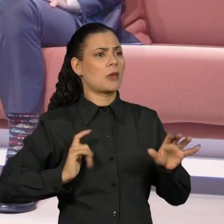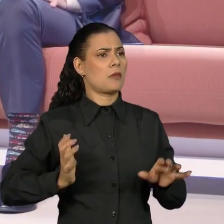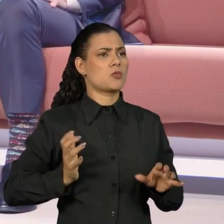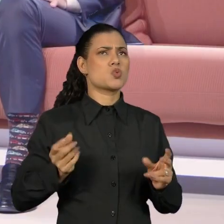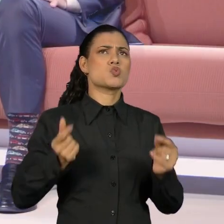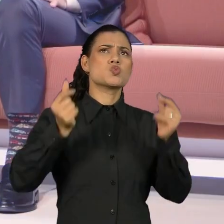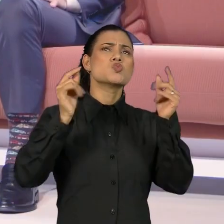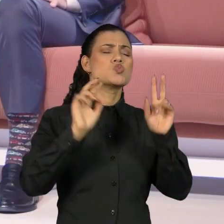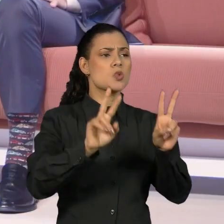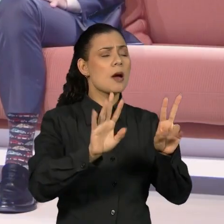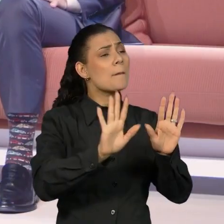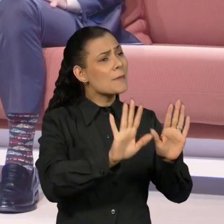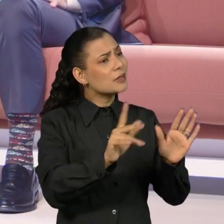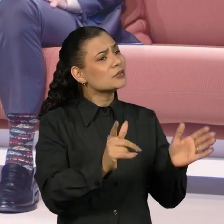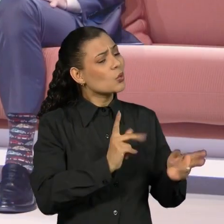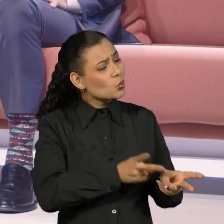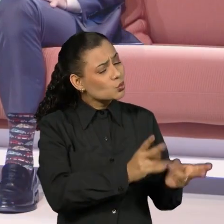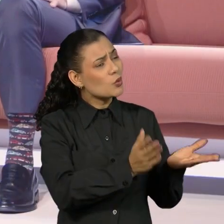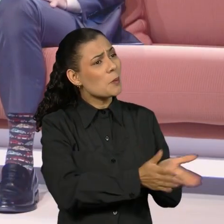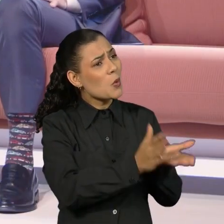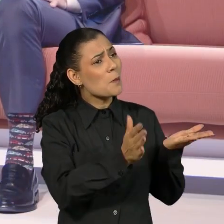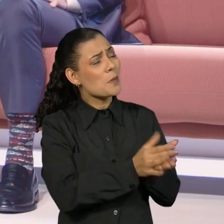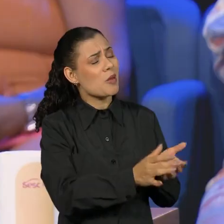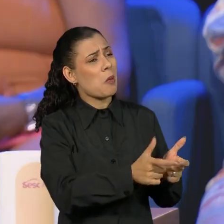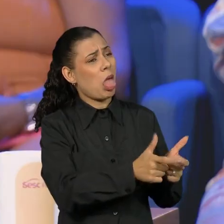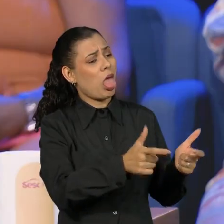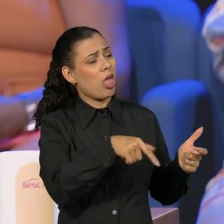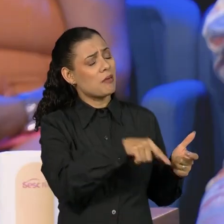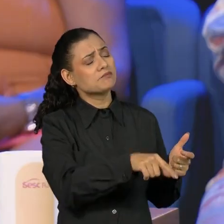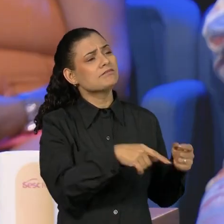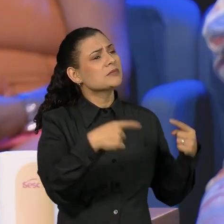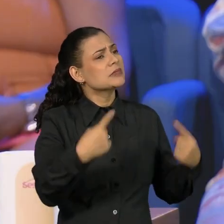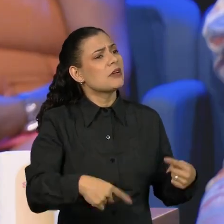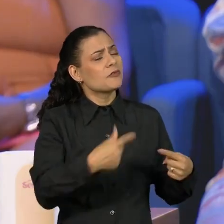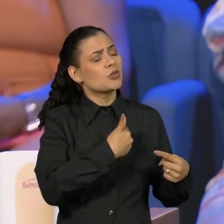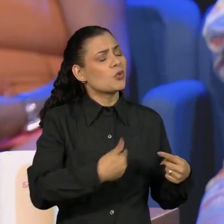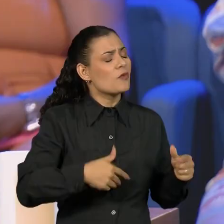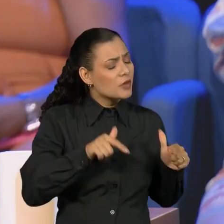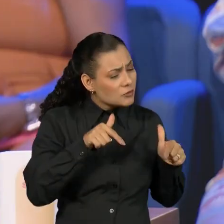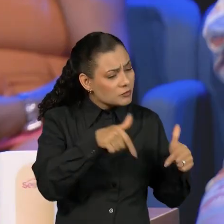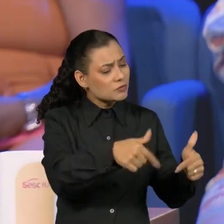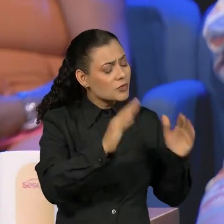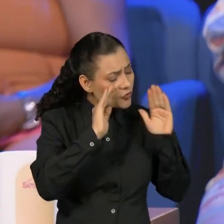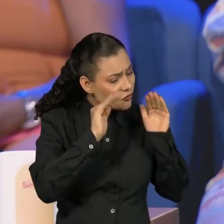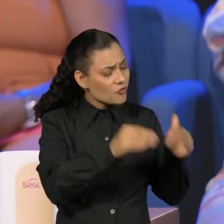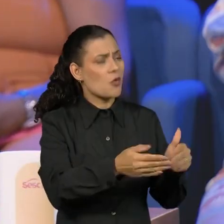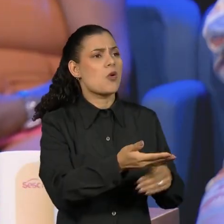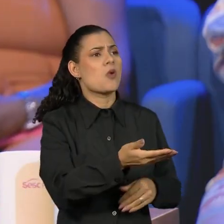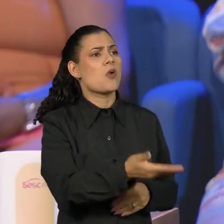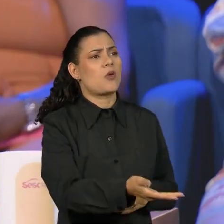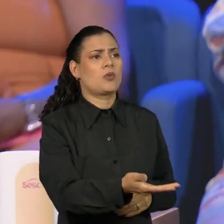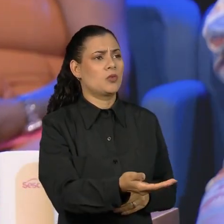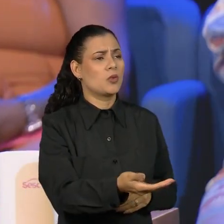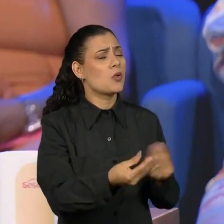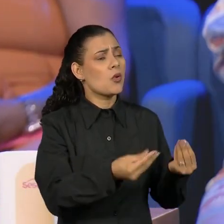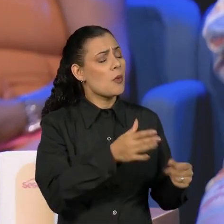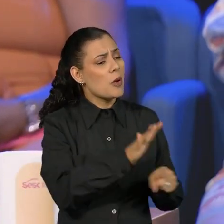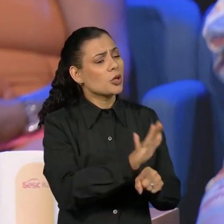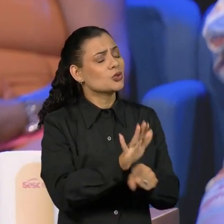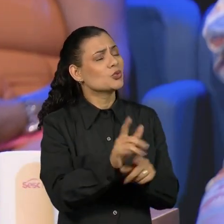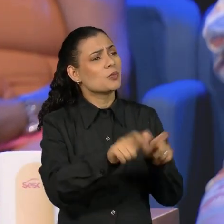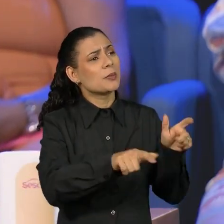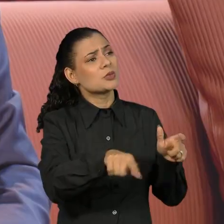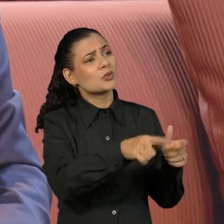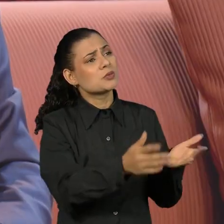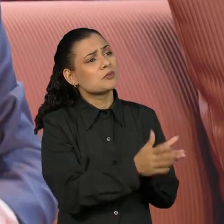tal, mas ainda tem muita pobreza, né? Qual é o desafio do governo que olha para isso e fala assim, como é que eu ajudo quem mais